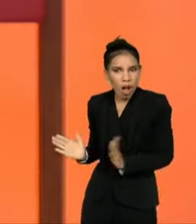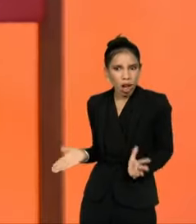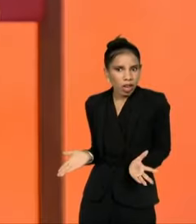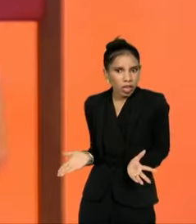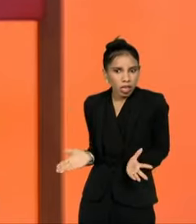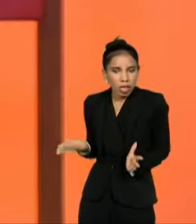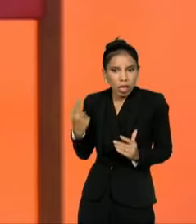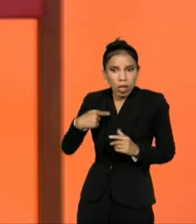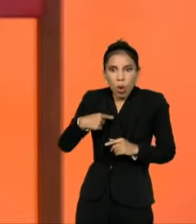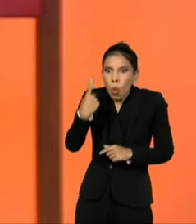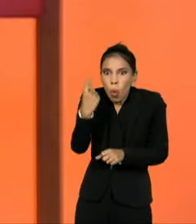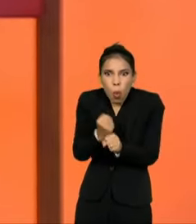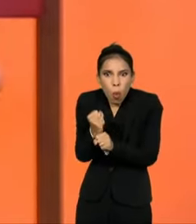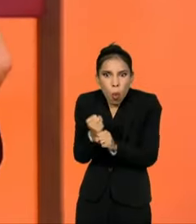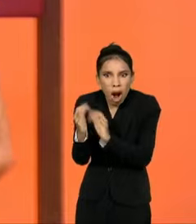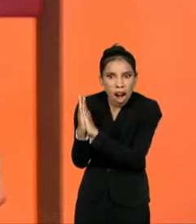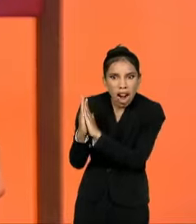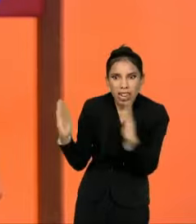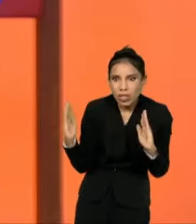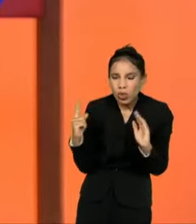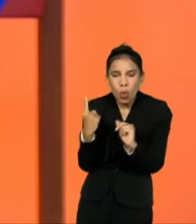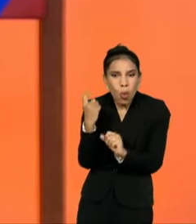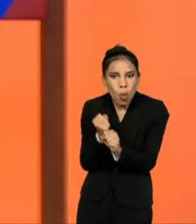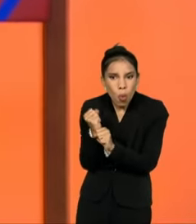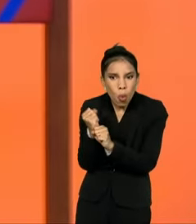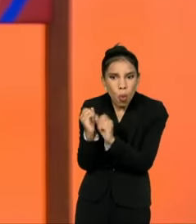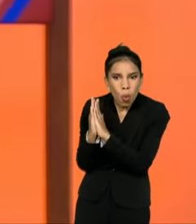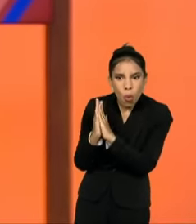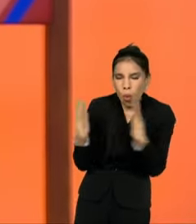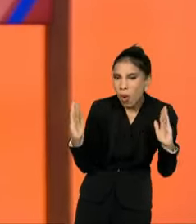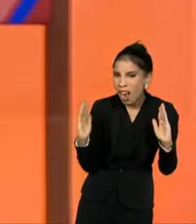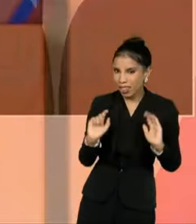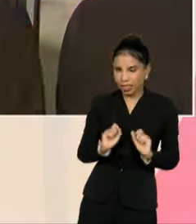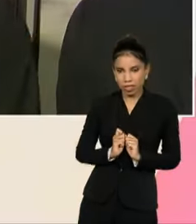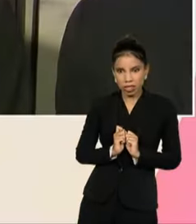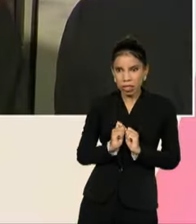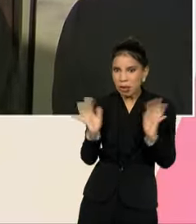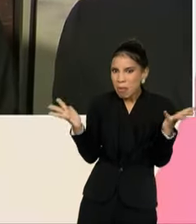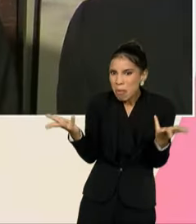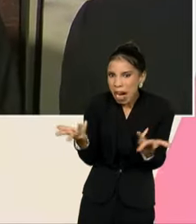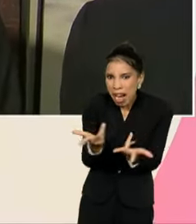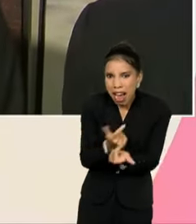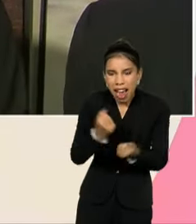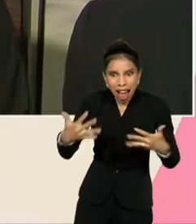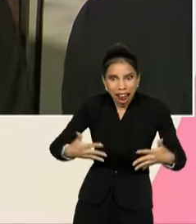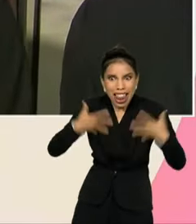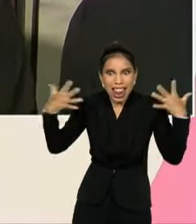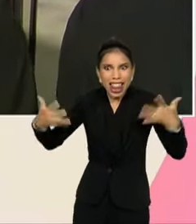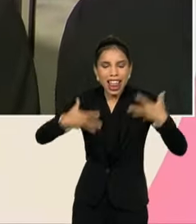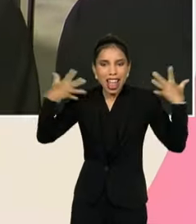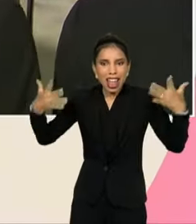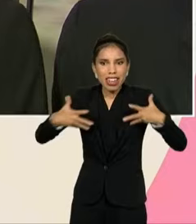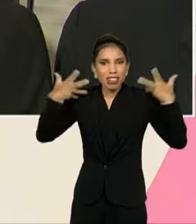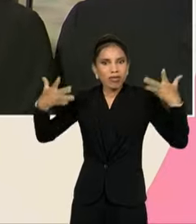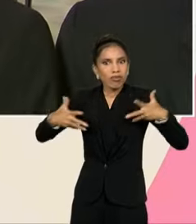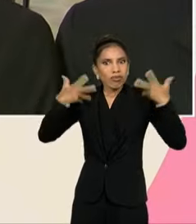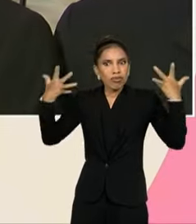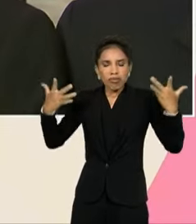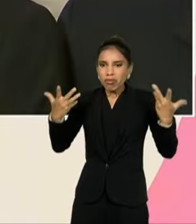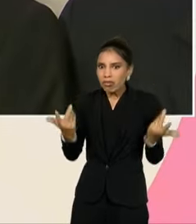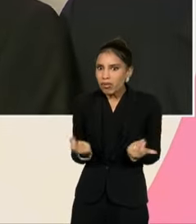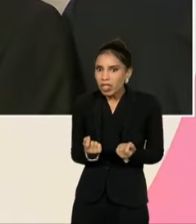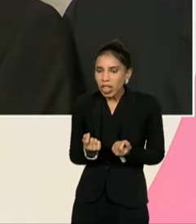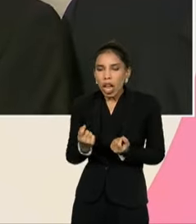Ela estava eleita um ano exercendo a vereança, um mandato brilhante, alegre, para cima, um mandato